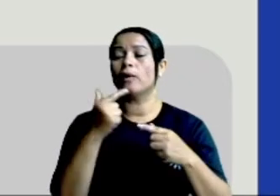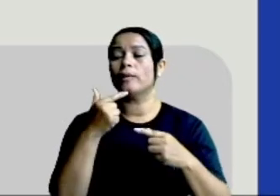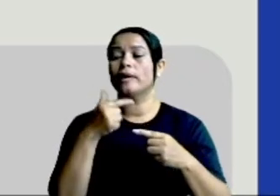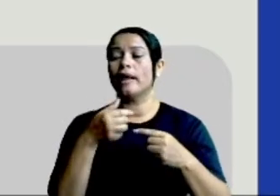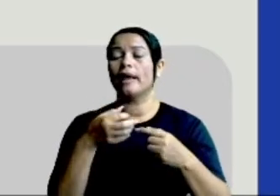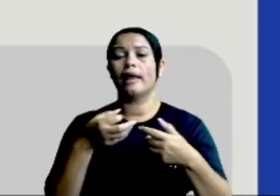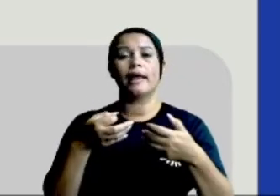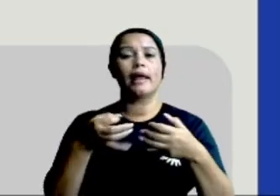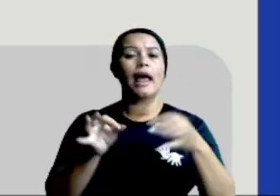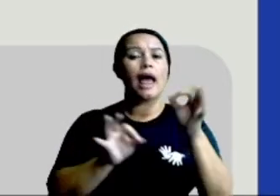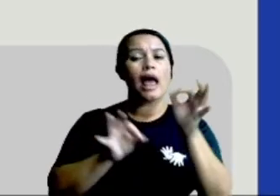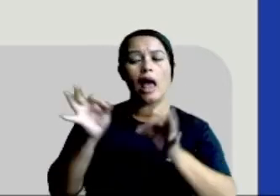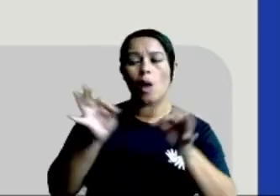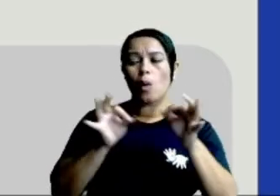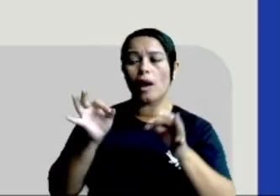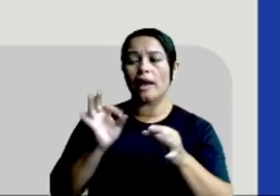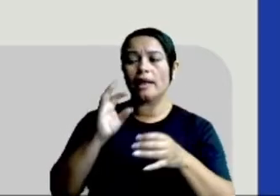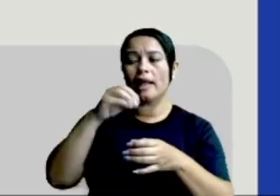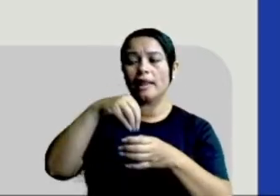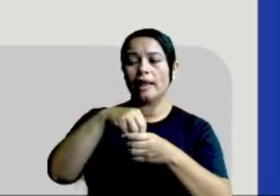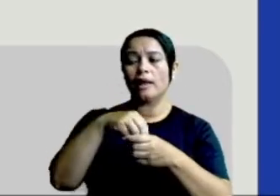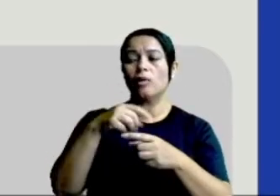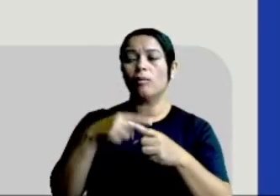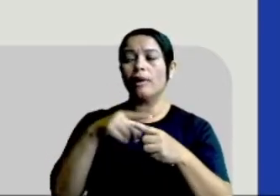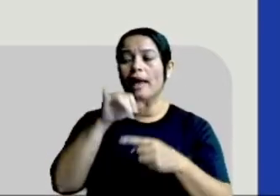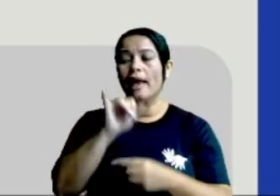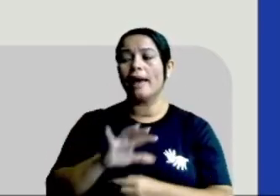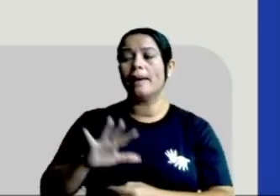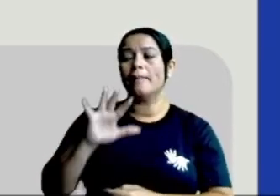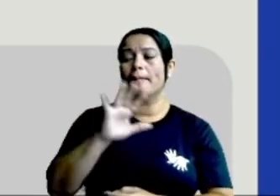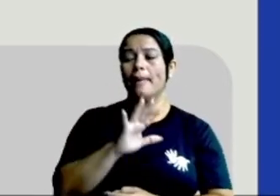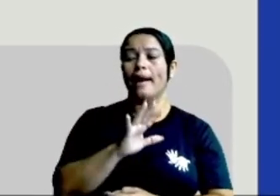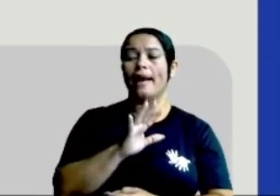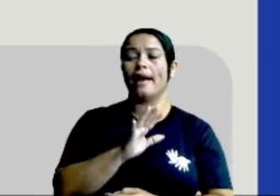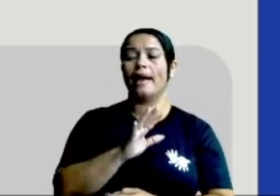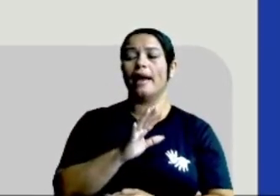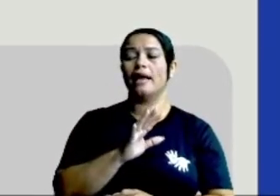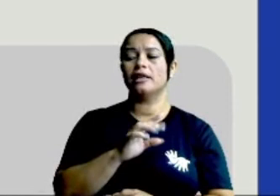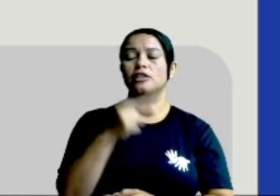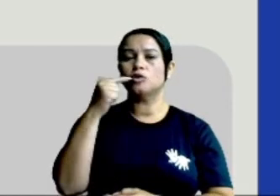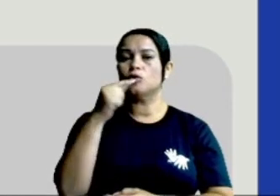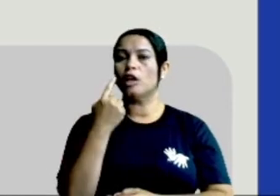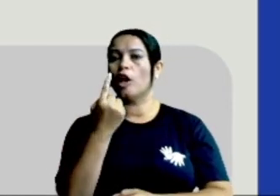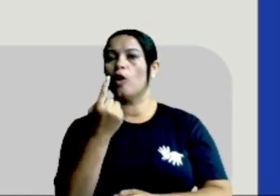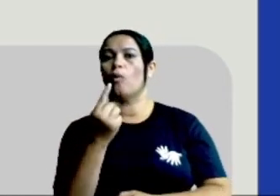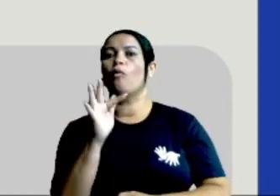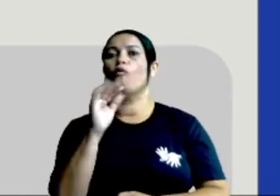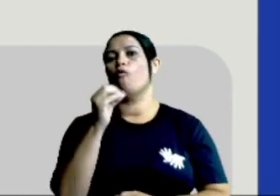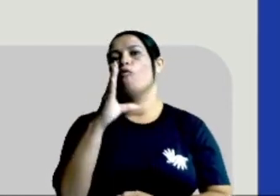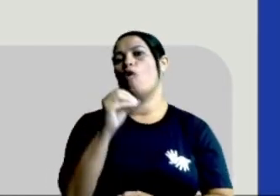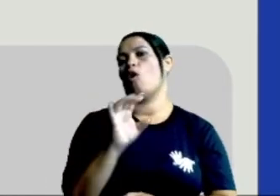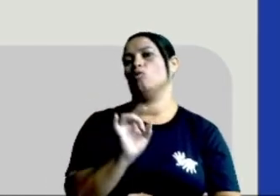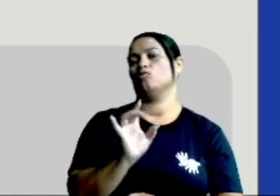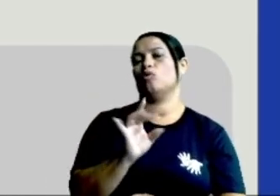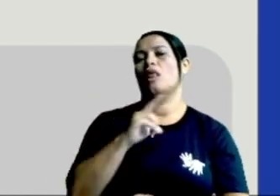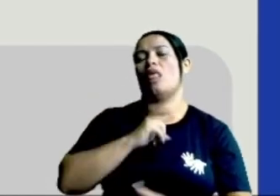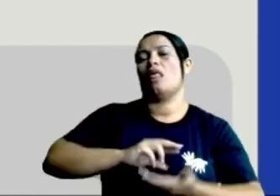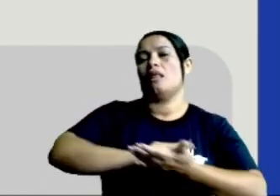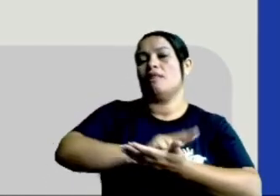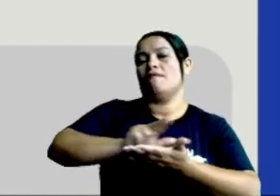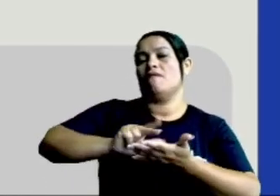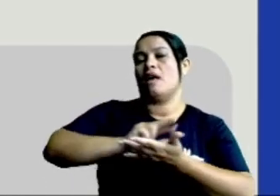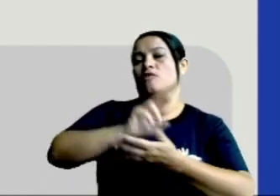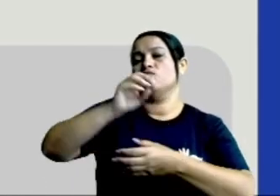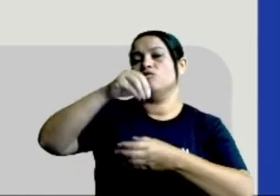da córnea ou do cristalino, essa imagem não se forma com um foco só, ela se mostra com multifocos dentro